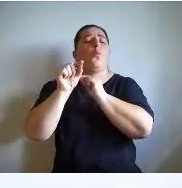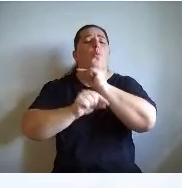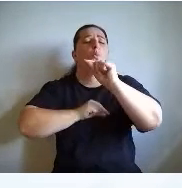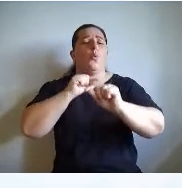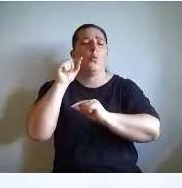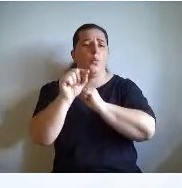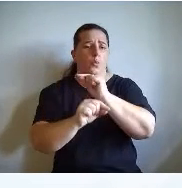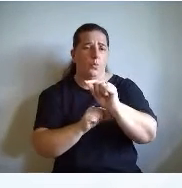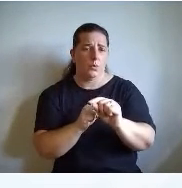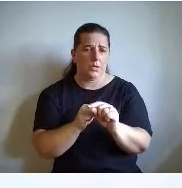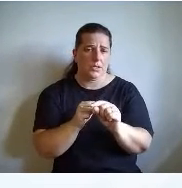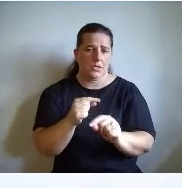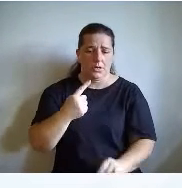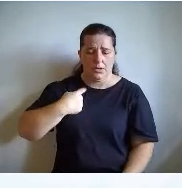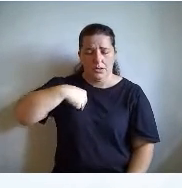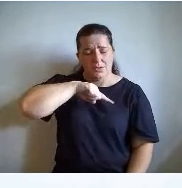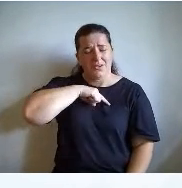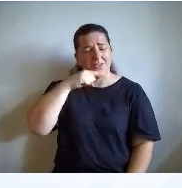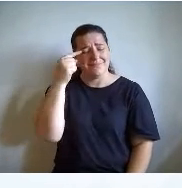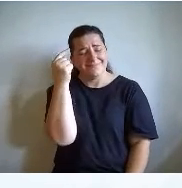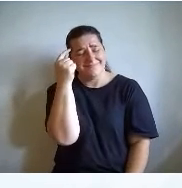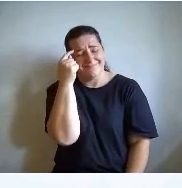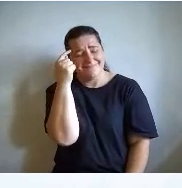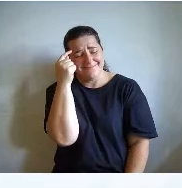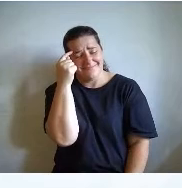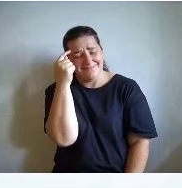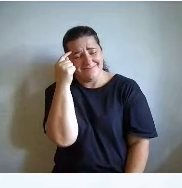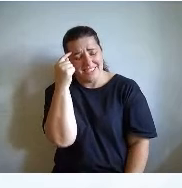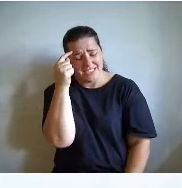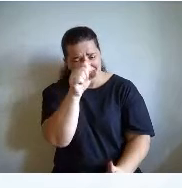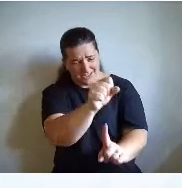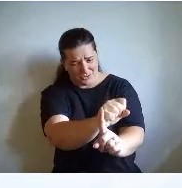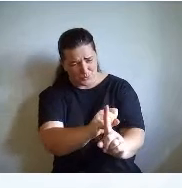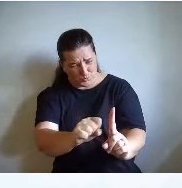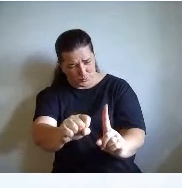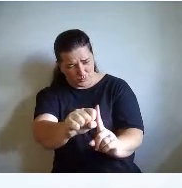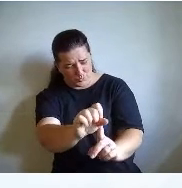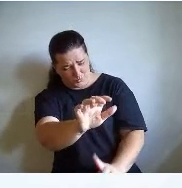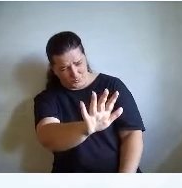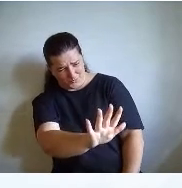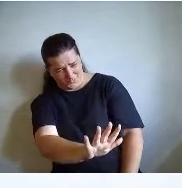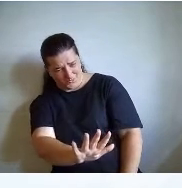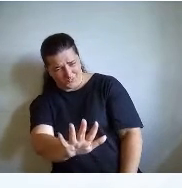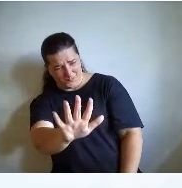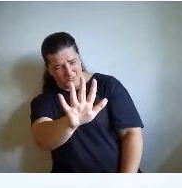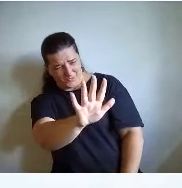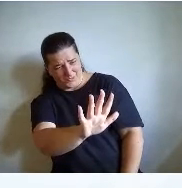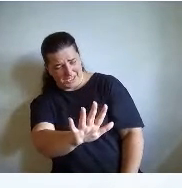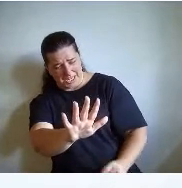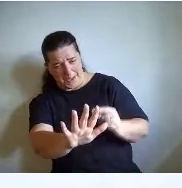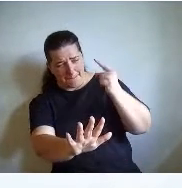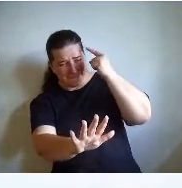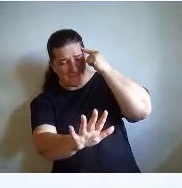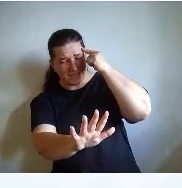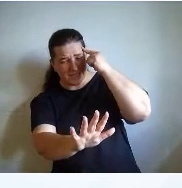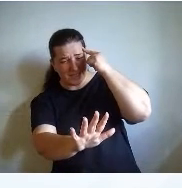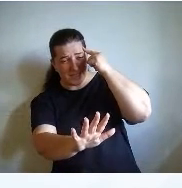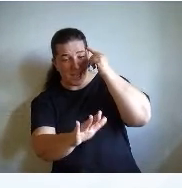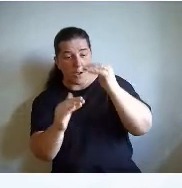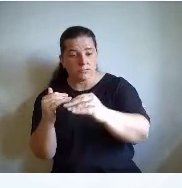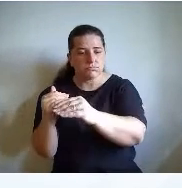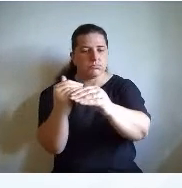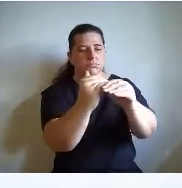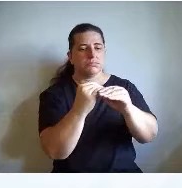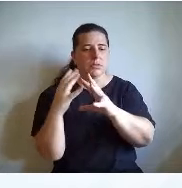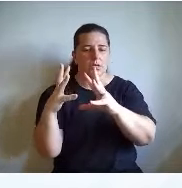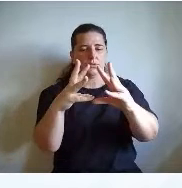que, quando a gente pensa uma sociedade, a gente pensa ela para todos, né? A